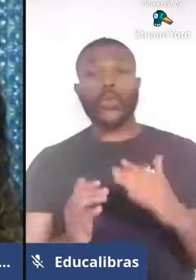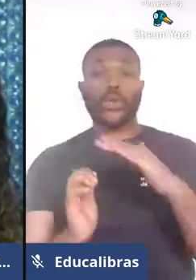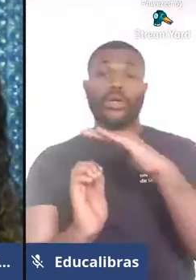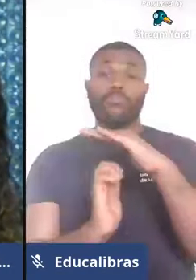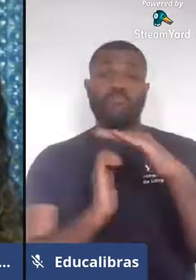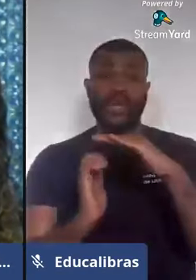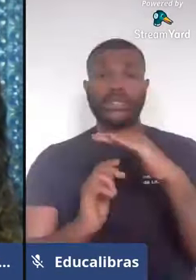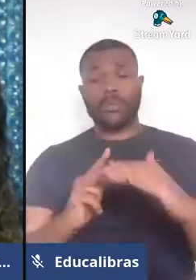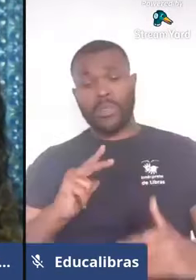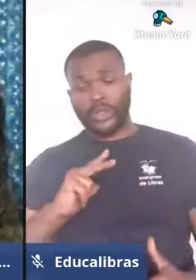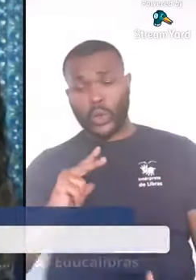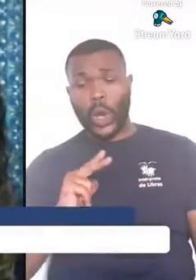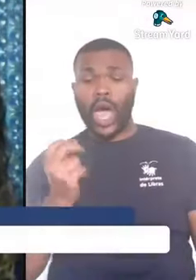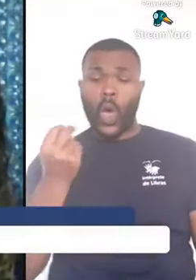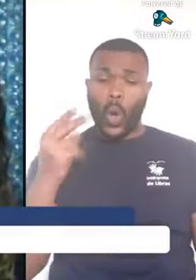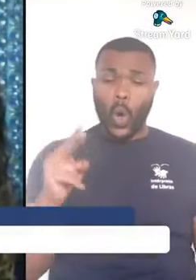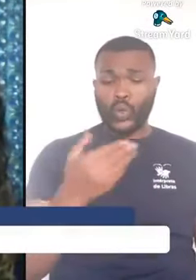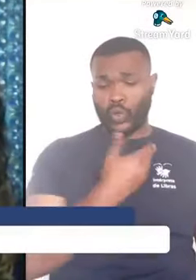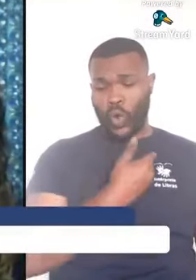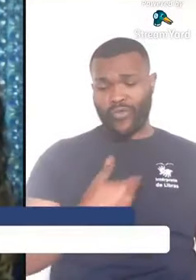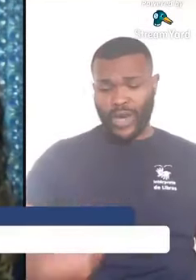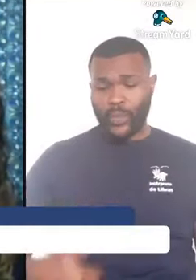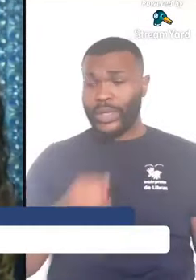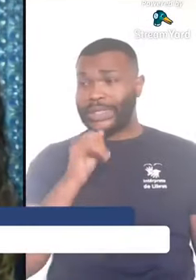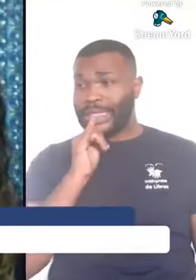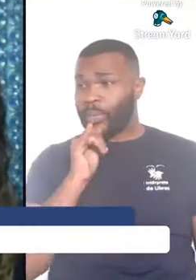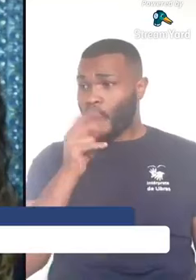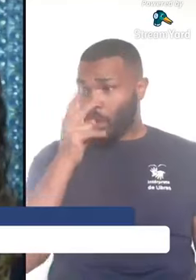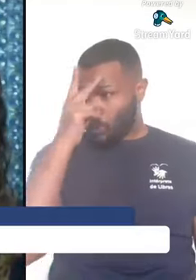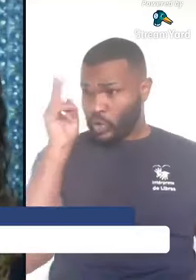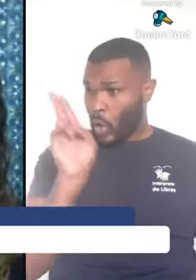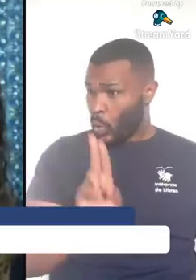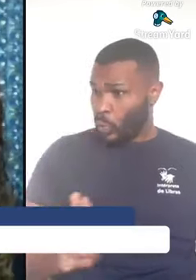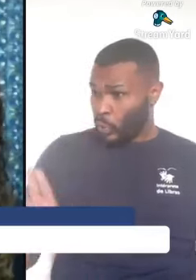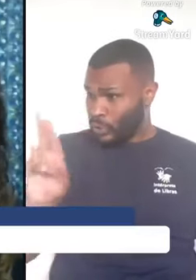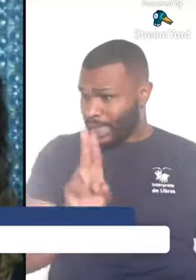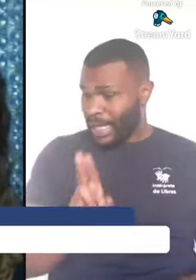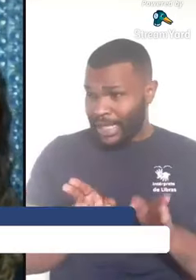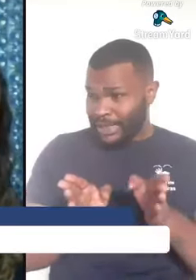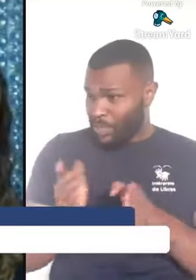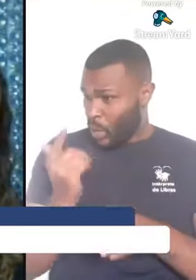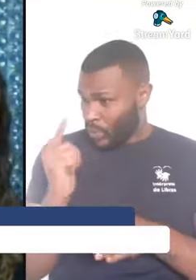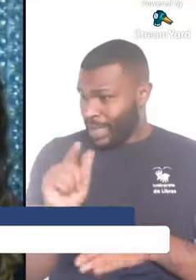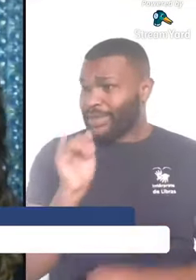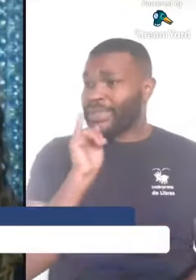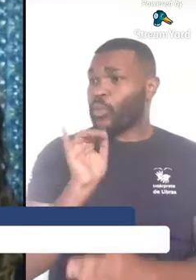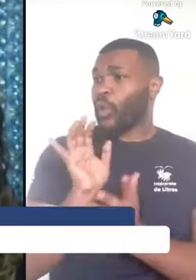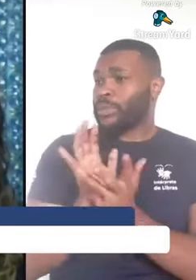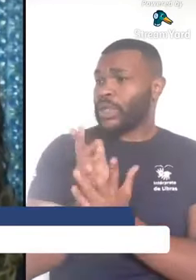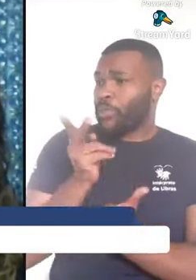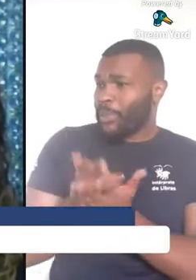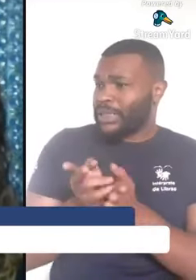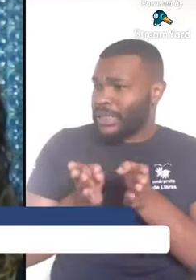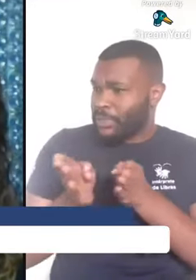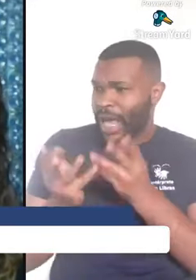uso coletivo que não tivesse acessibilidade, não passasse pelo crivo da CPA, não ia funcionar. Então, foi muito bom ter